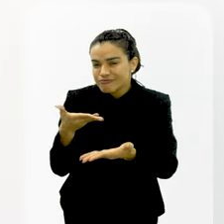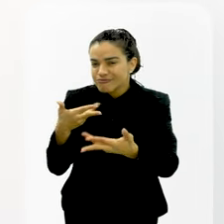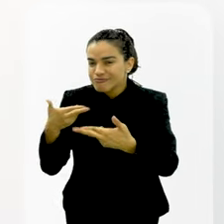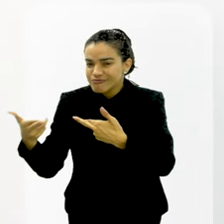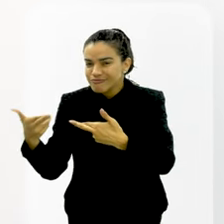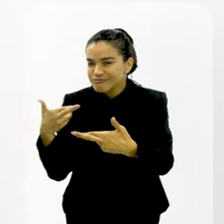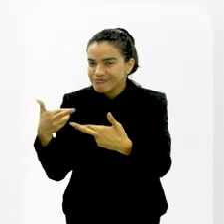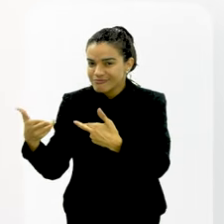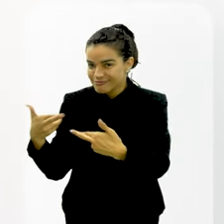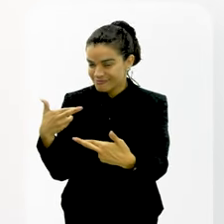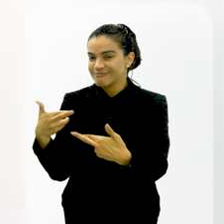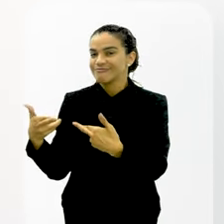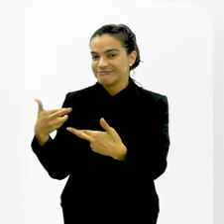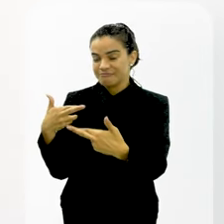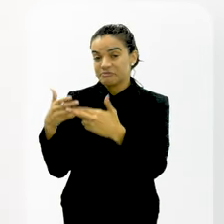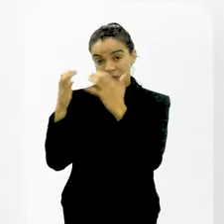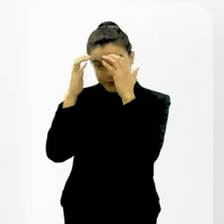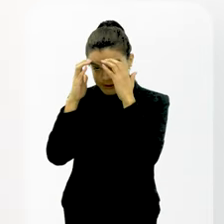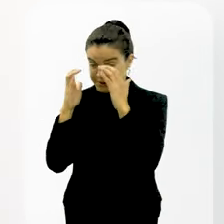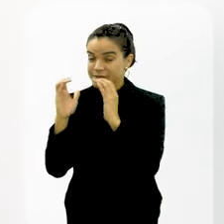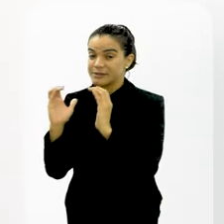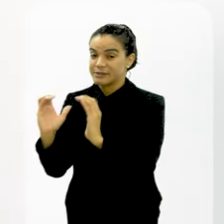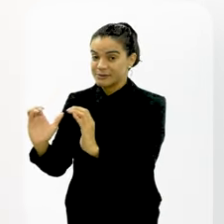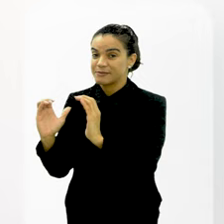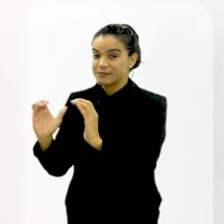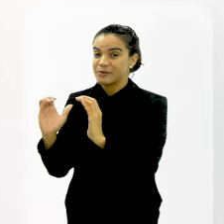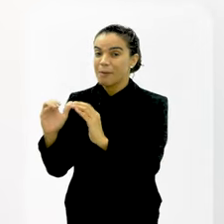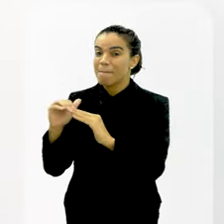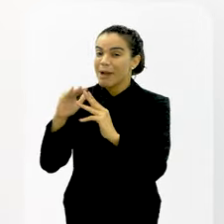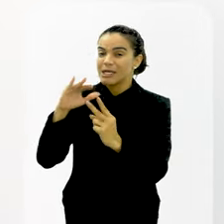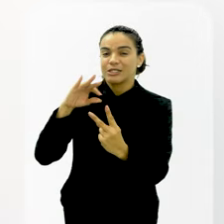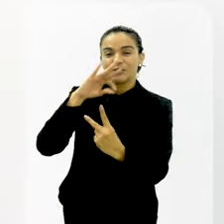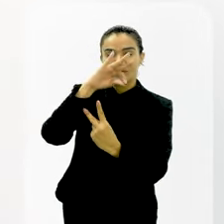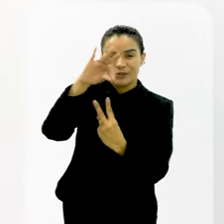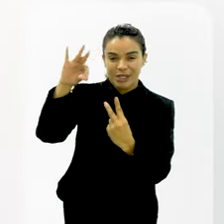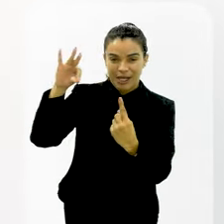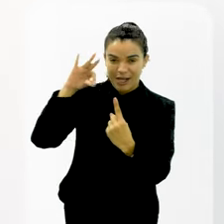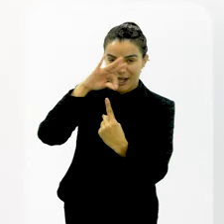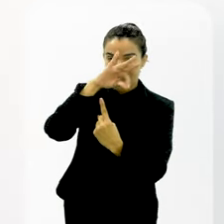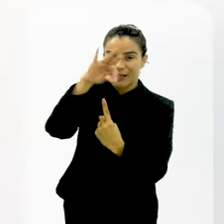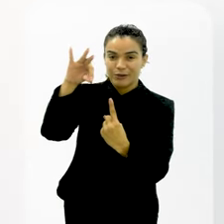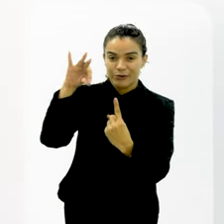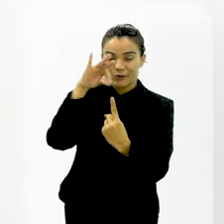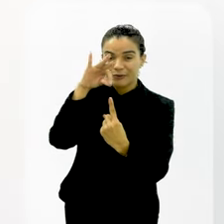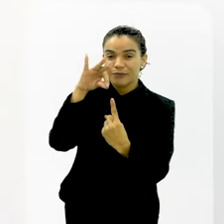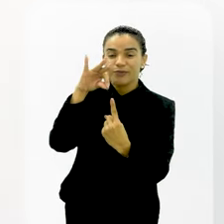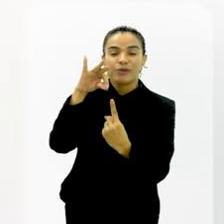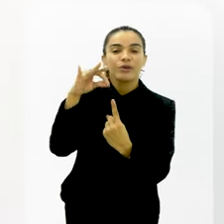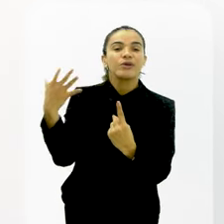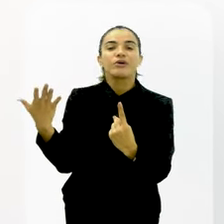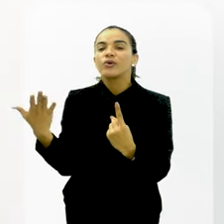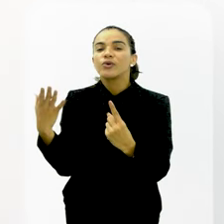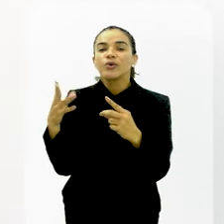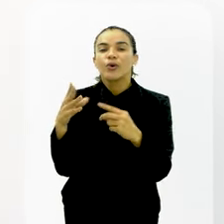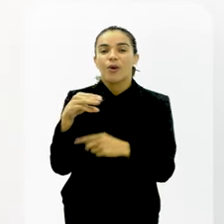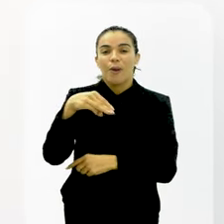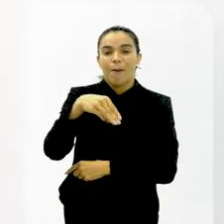essa nossa relação muito respeitosa, porque a gente está falando mais uma vez do sagrado. O título do